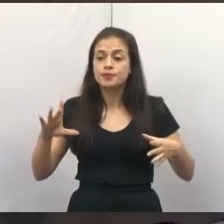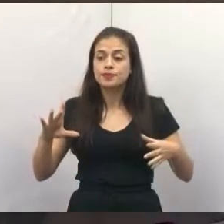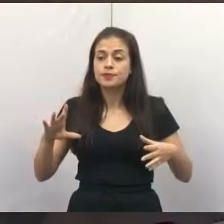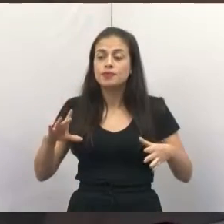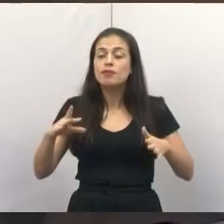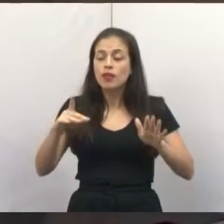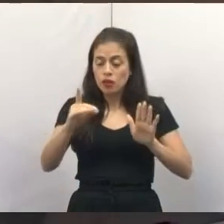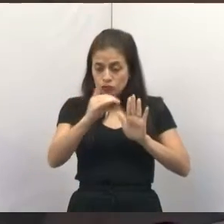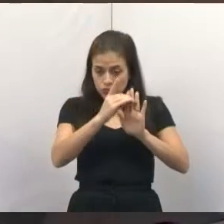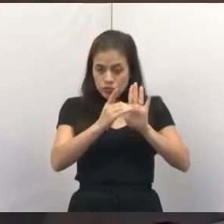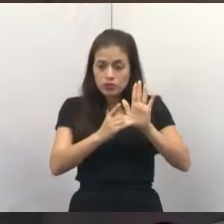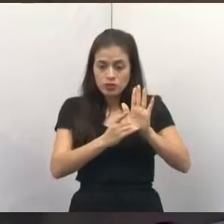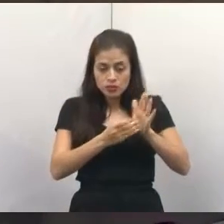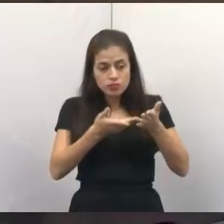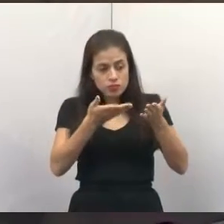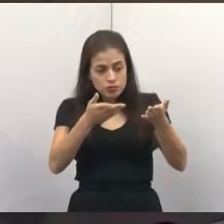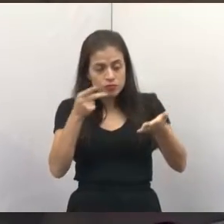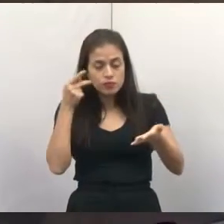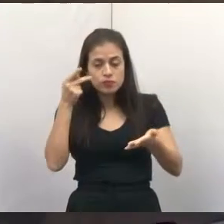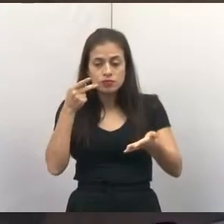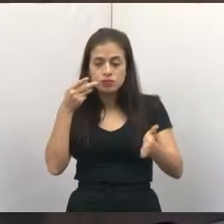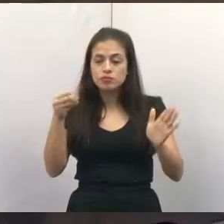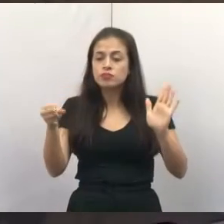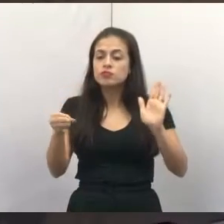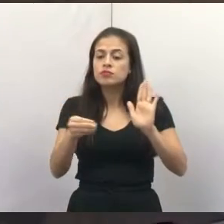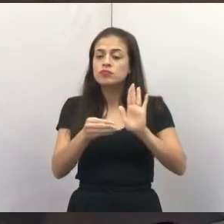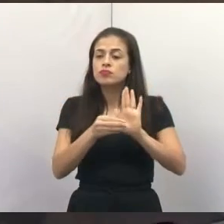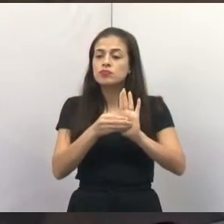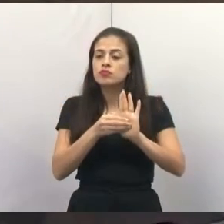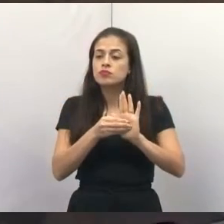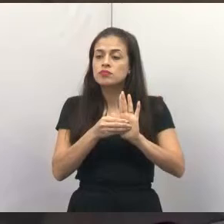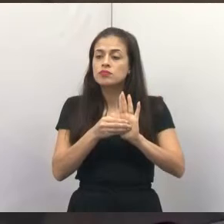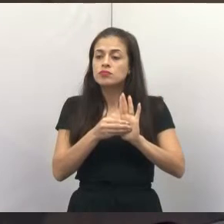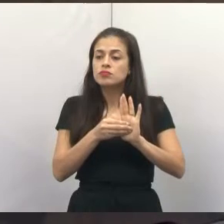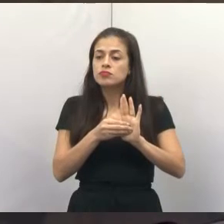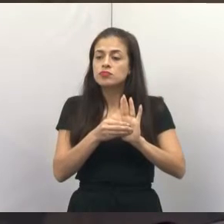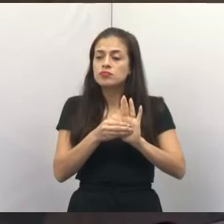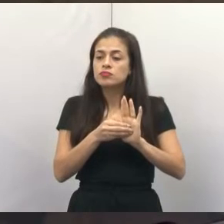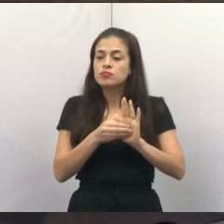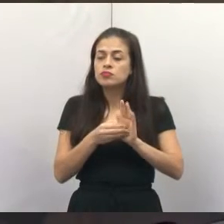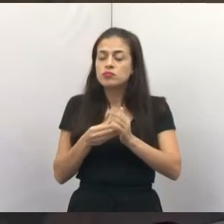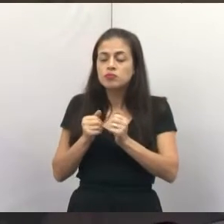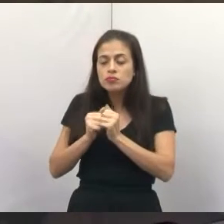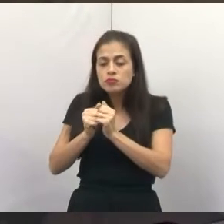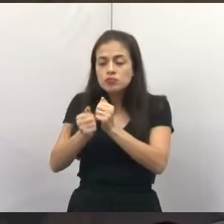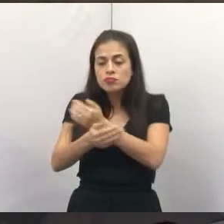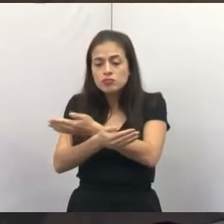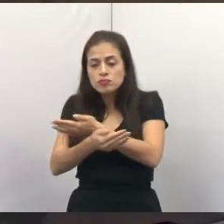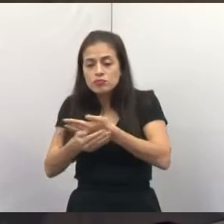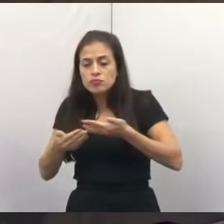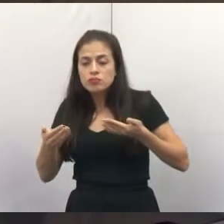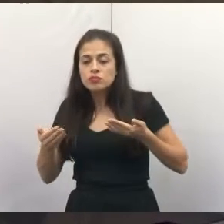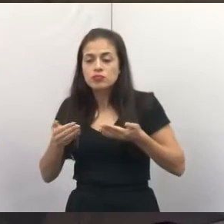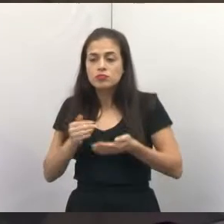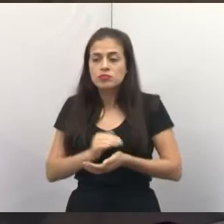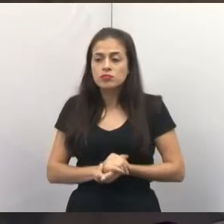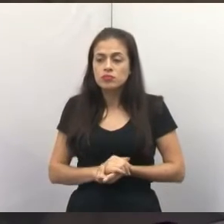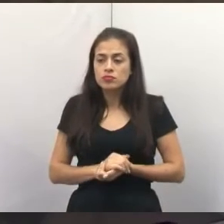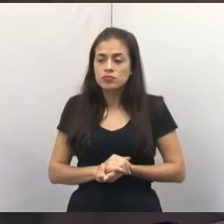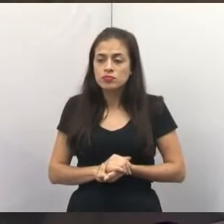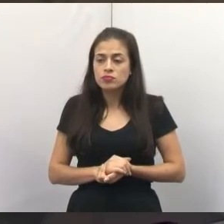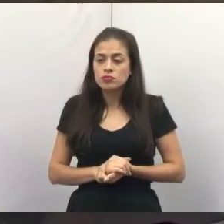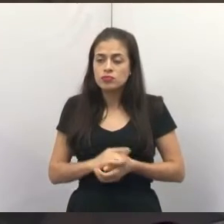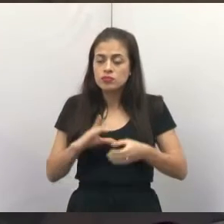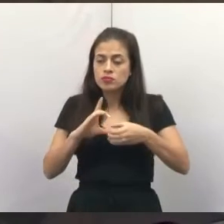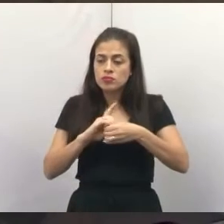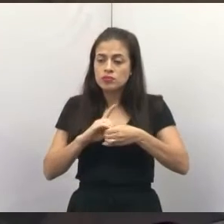direito do vereador ter que colocar a sua emenda e somar com os demais parceiros para que, de forma